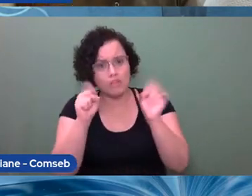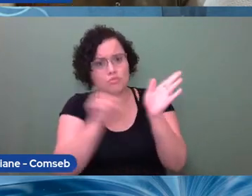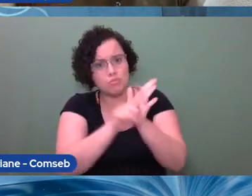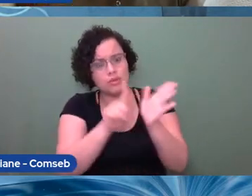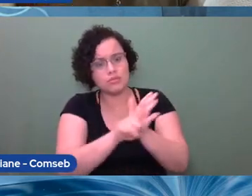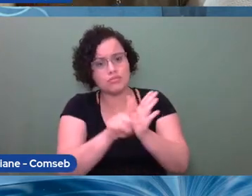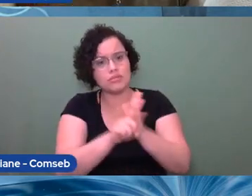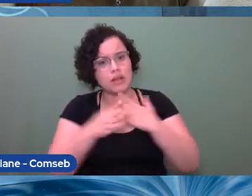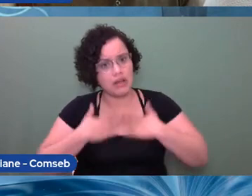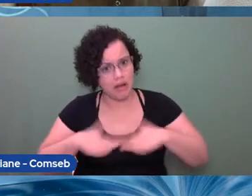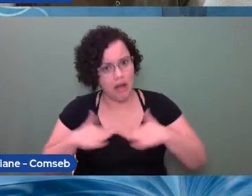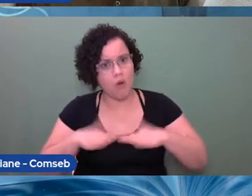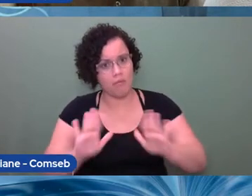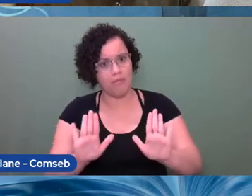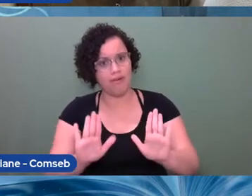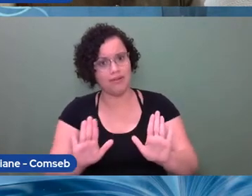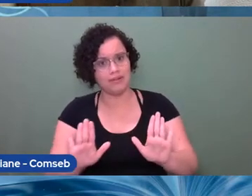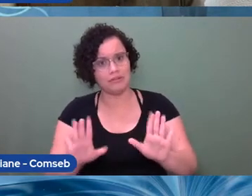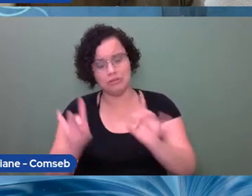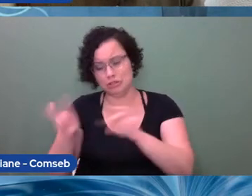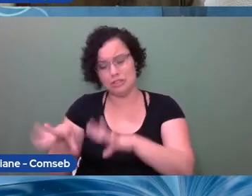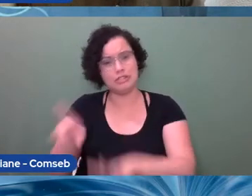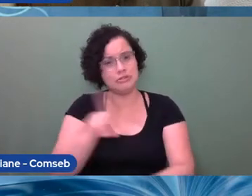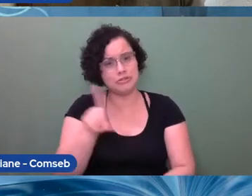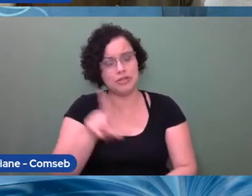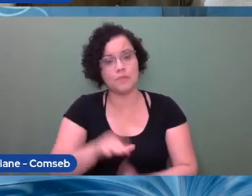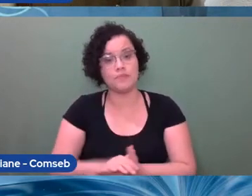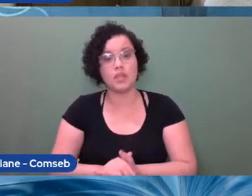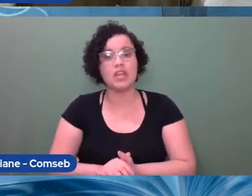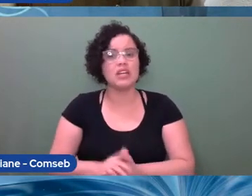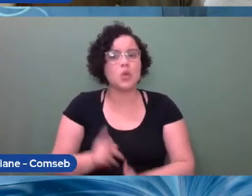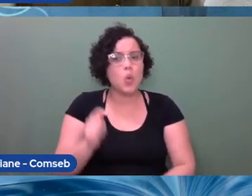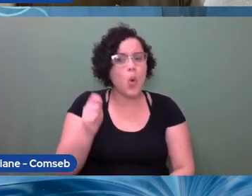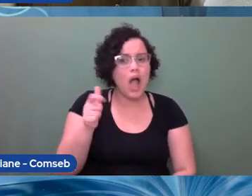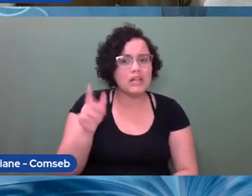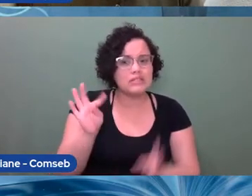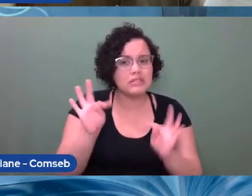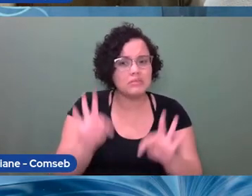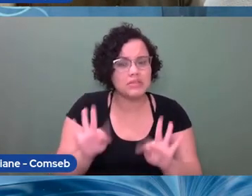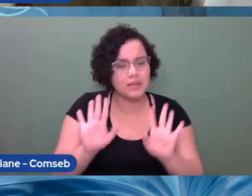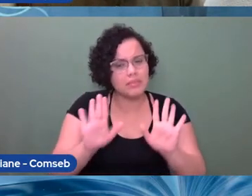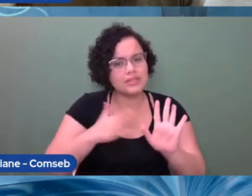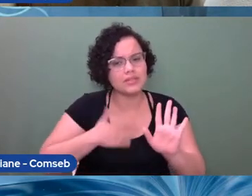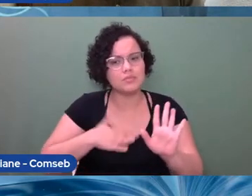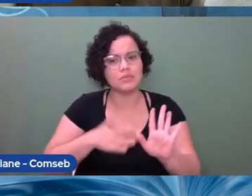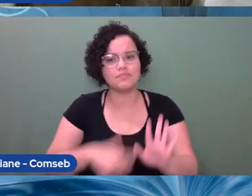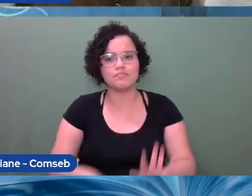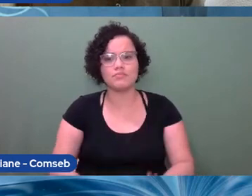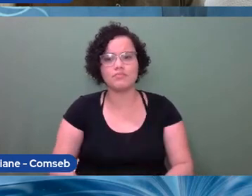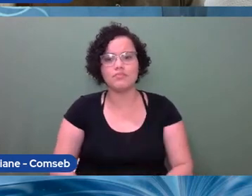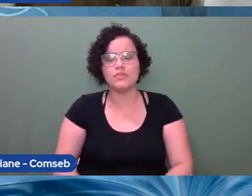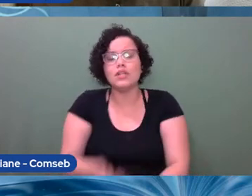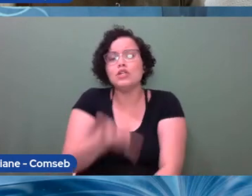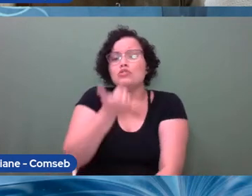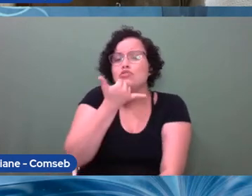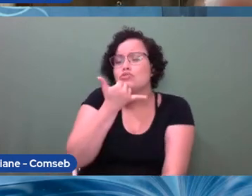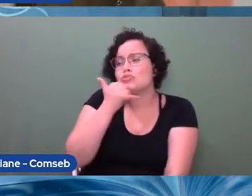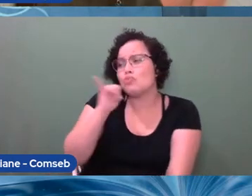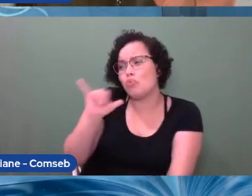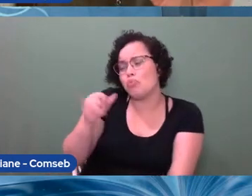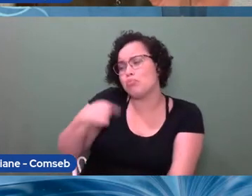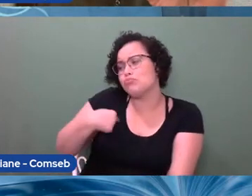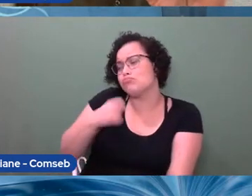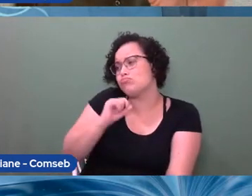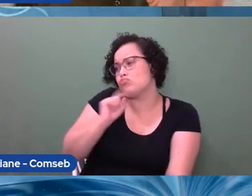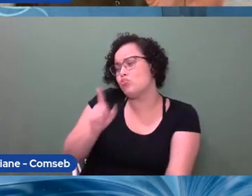horário de terminar. E a Hilda, por exemplo, disse assim, desculpa, senhor Otaciro, tenho dúvida.